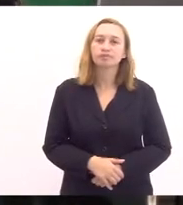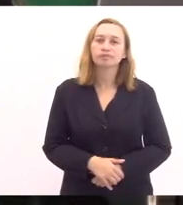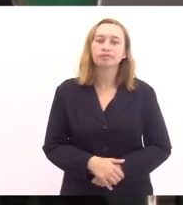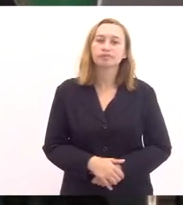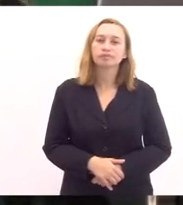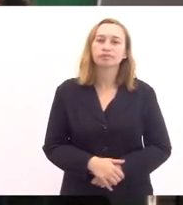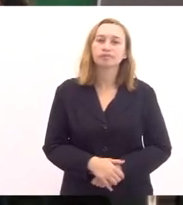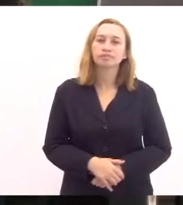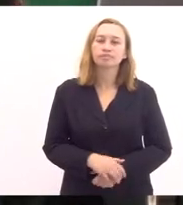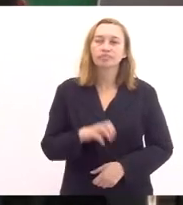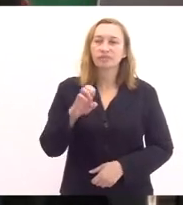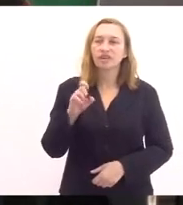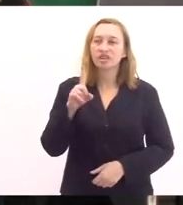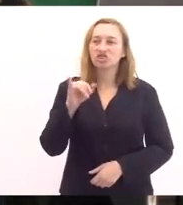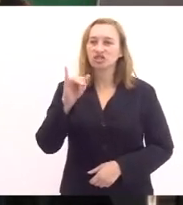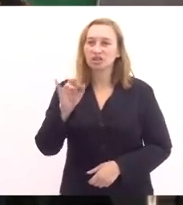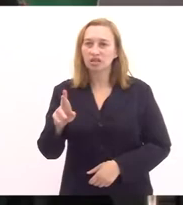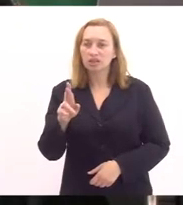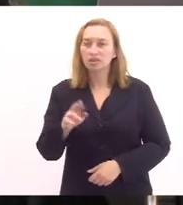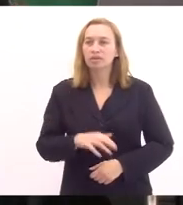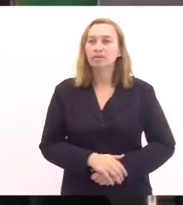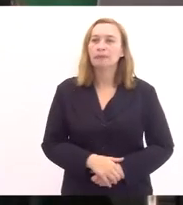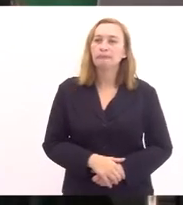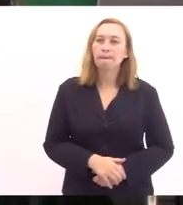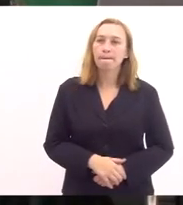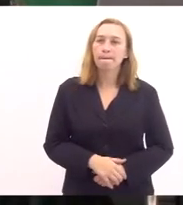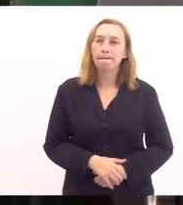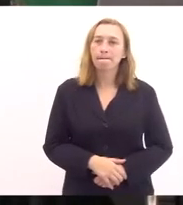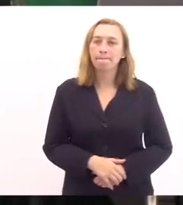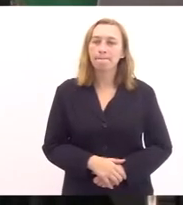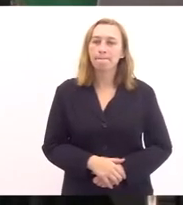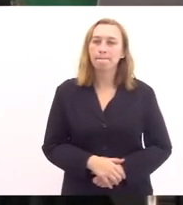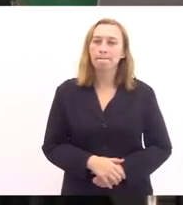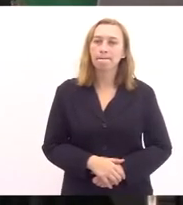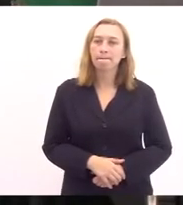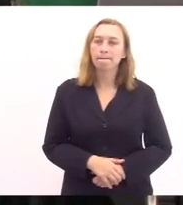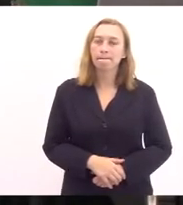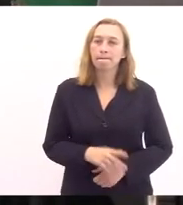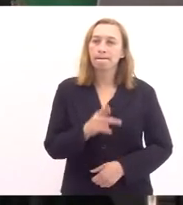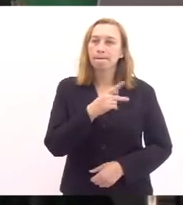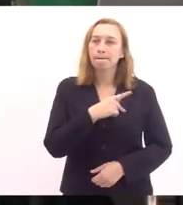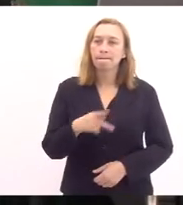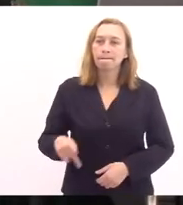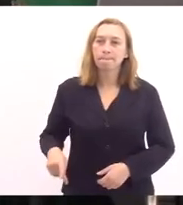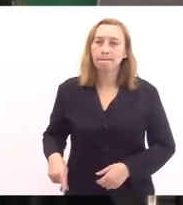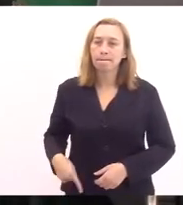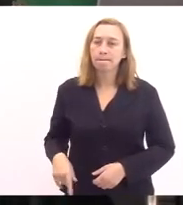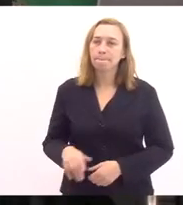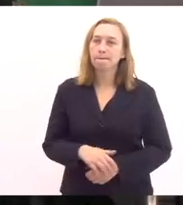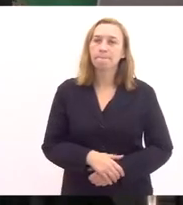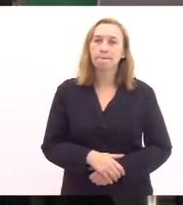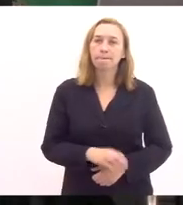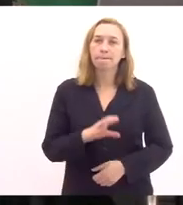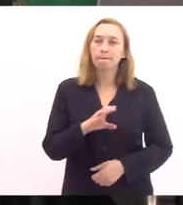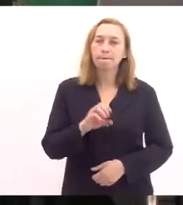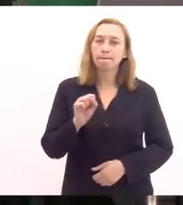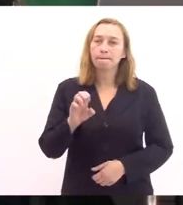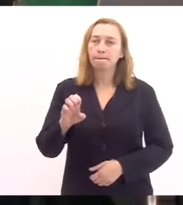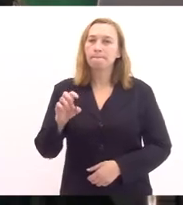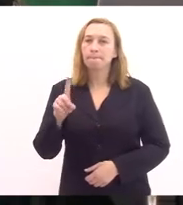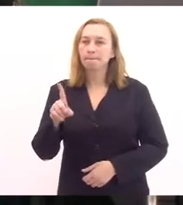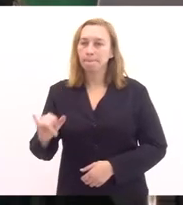a Edna a Doutora Edna Calheiros presidente do cedin